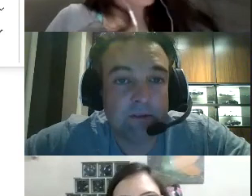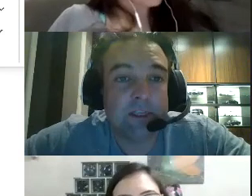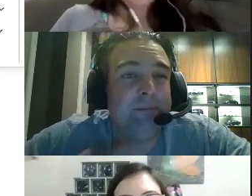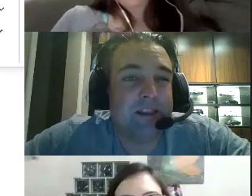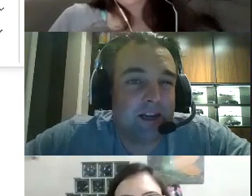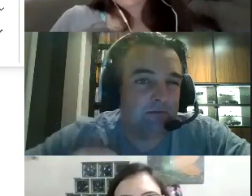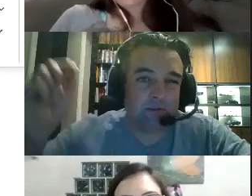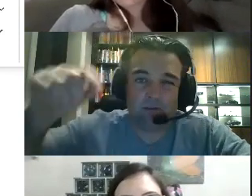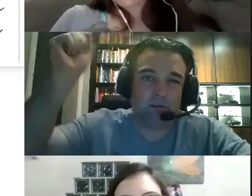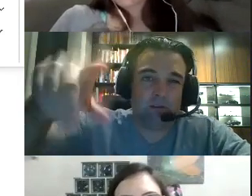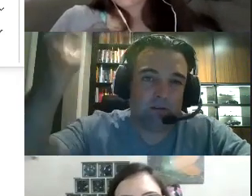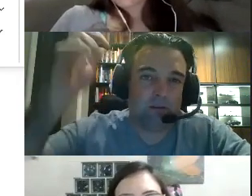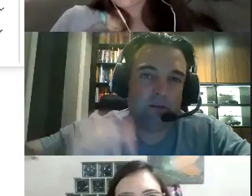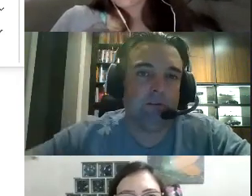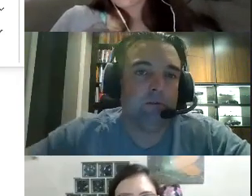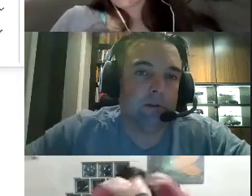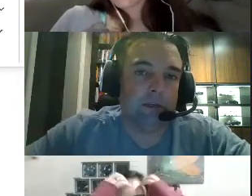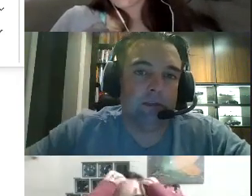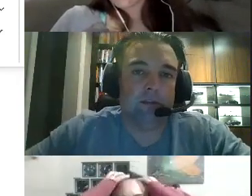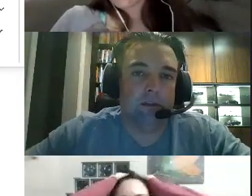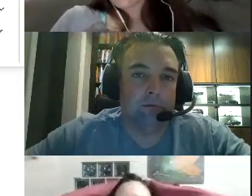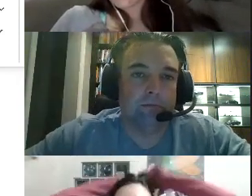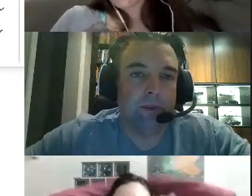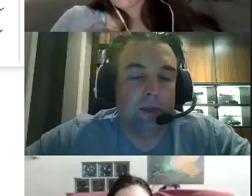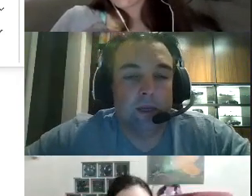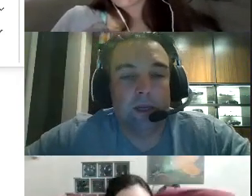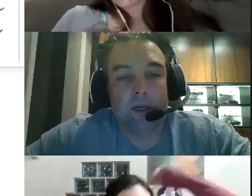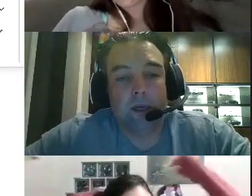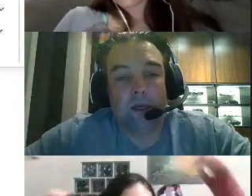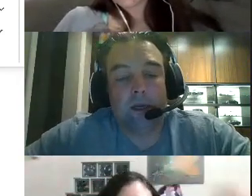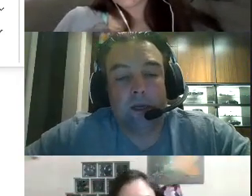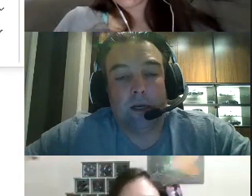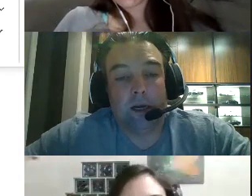Tá? Vocês nem me entregam, vocês só enviam lá e deu.